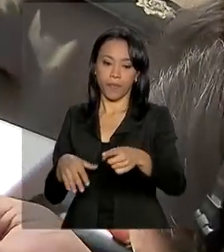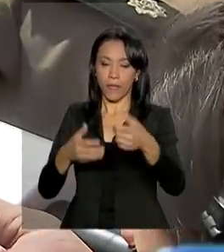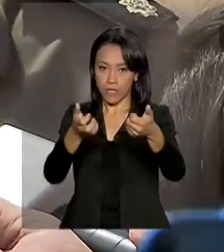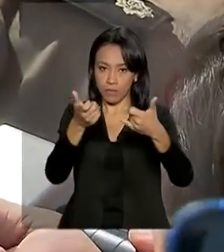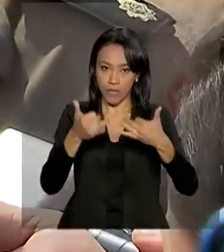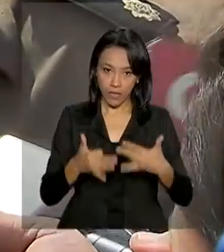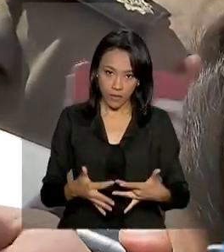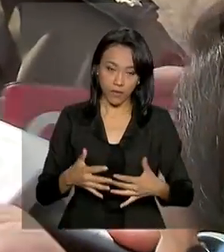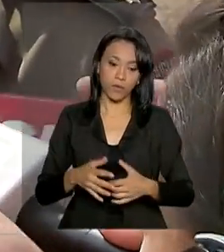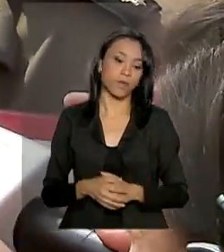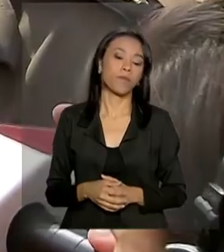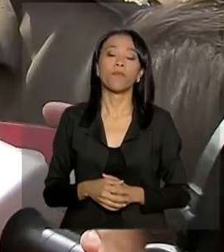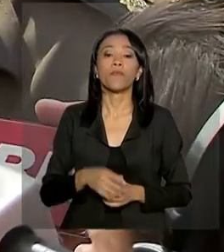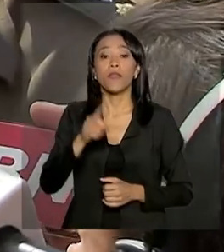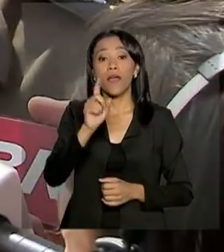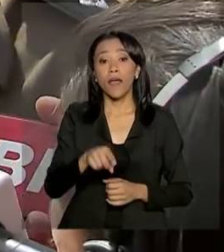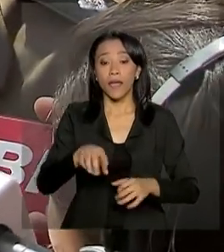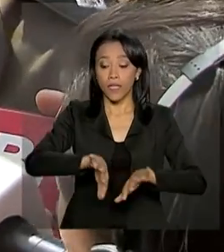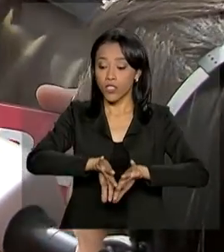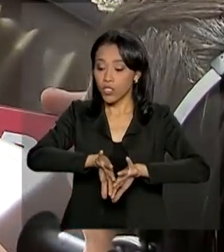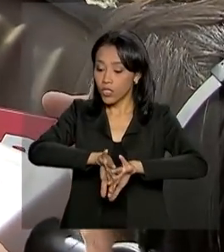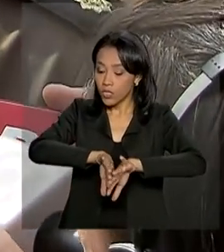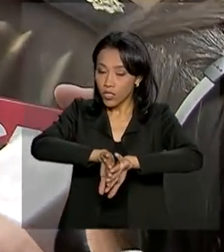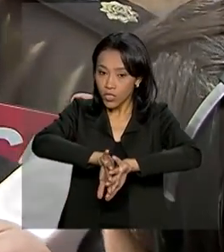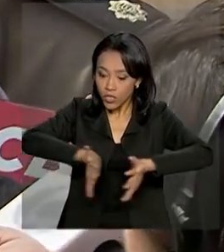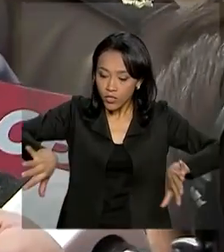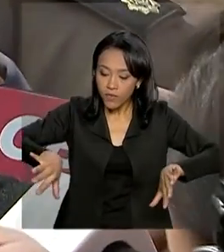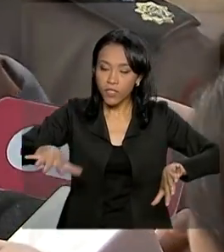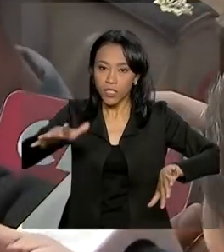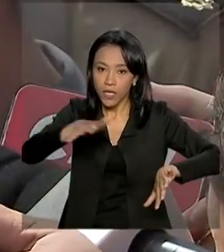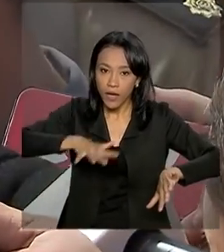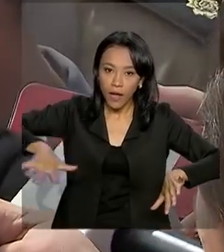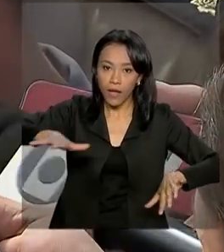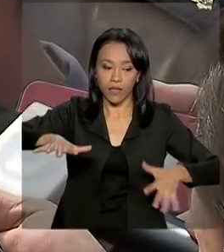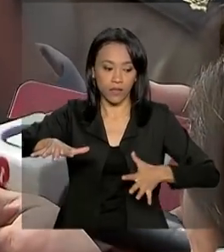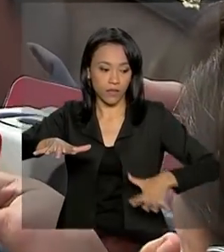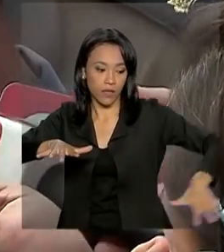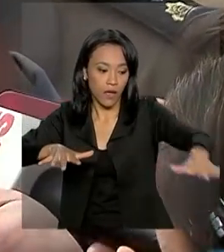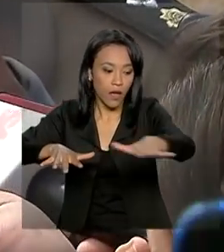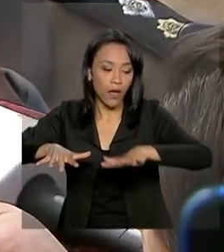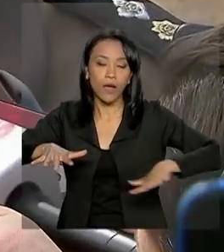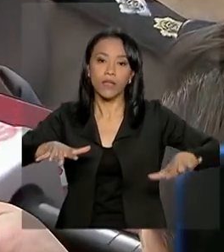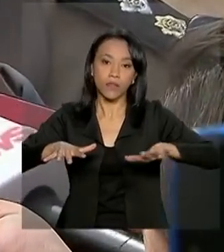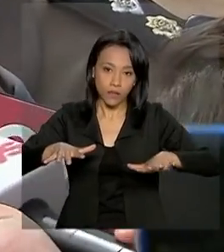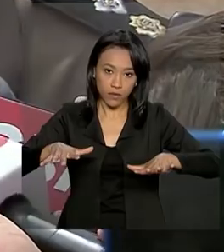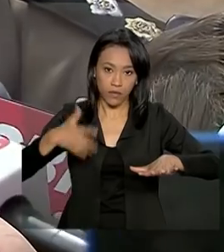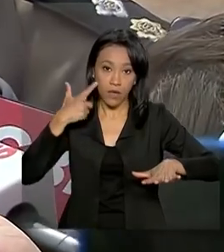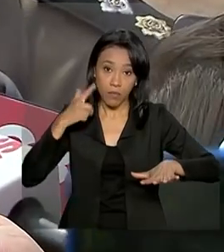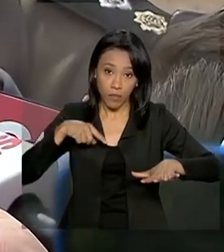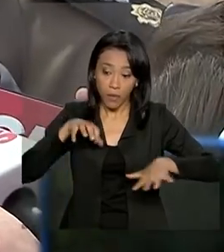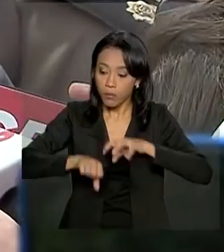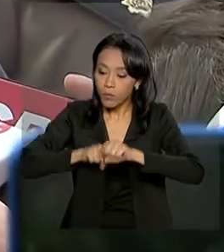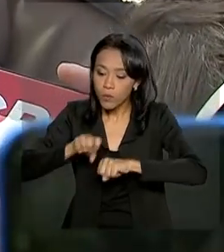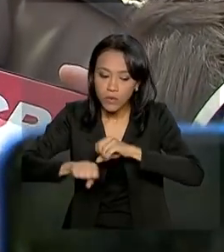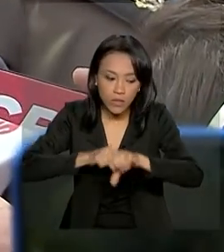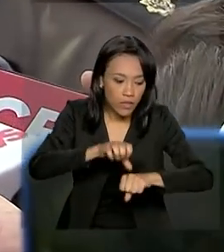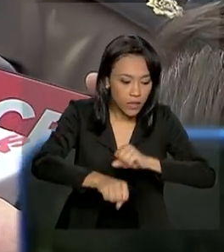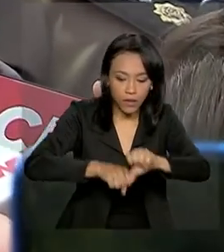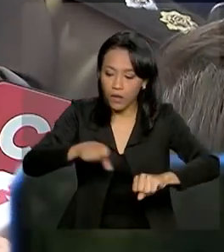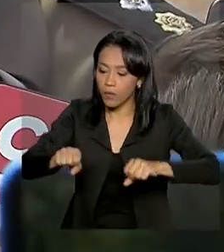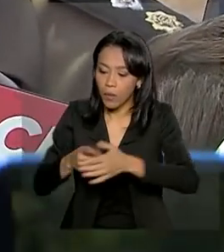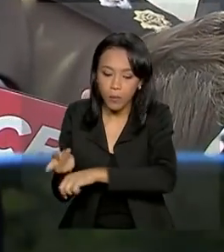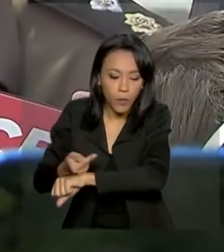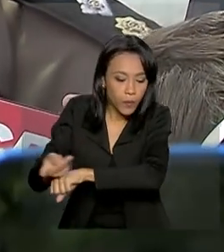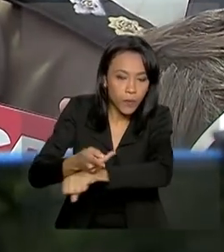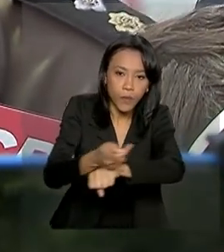era em relação à divisão de áreas para que as buscas pudessem ser feitas da melhor maneira possível. Dentro dessa delimitação, né, a gente já determinou a